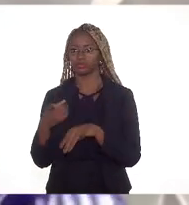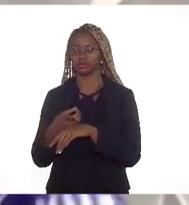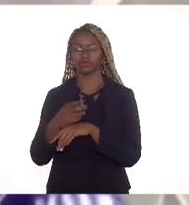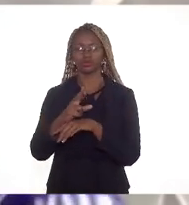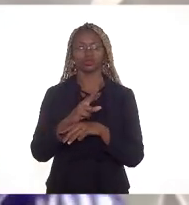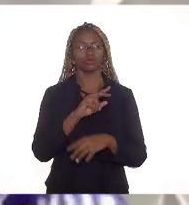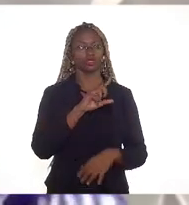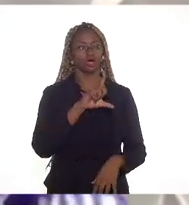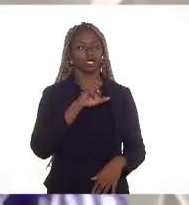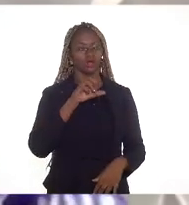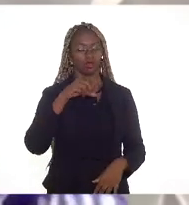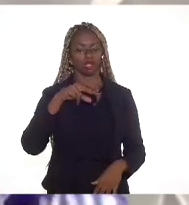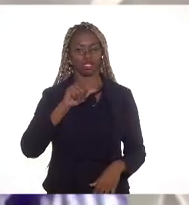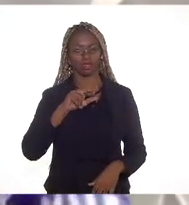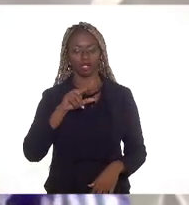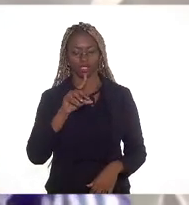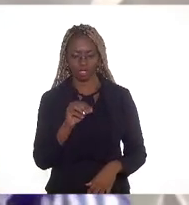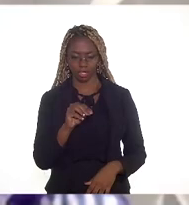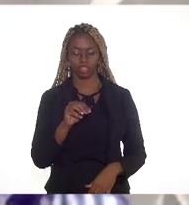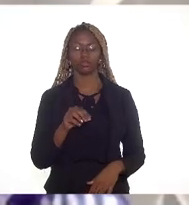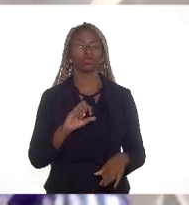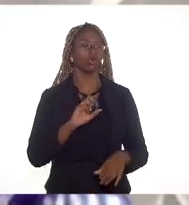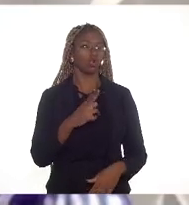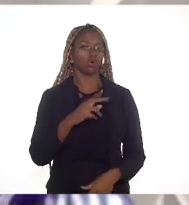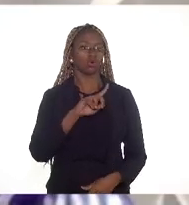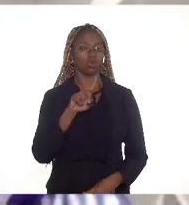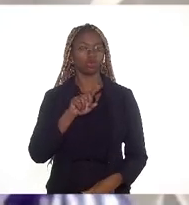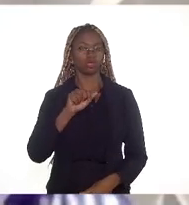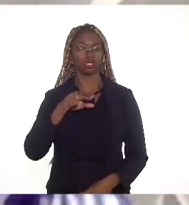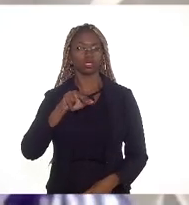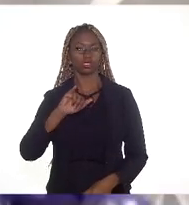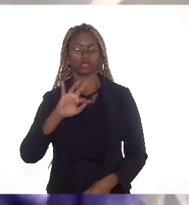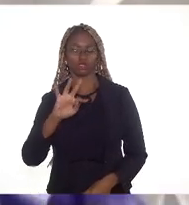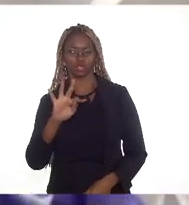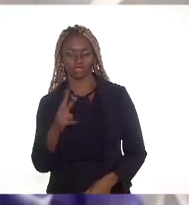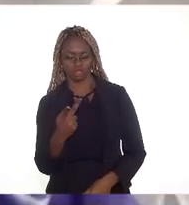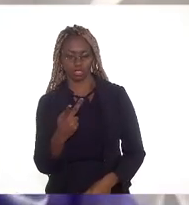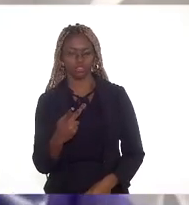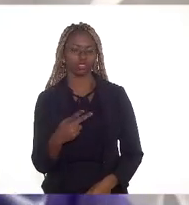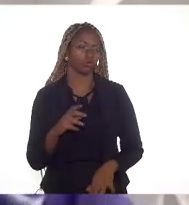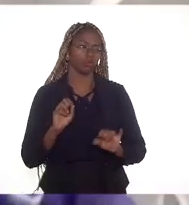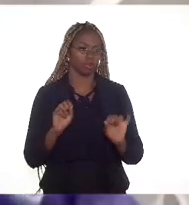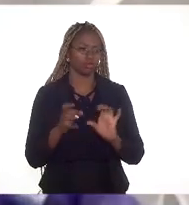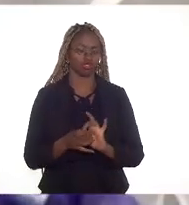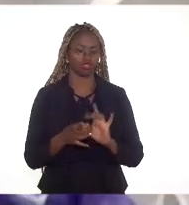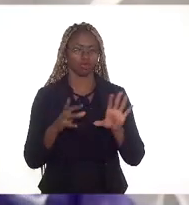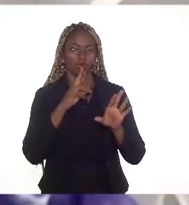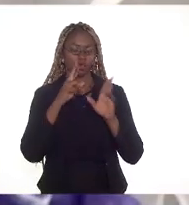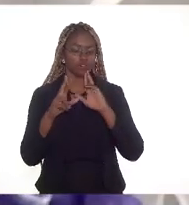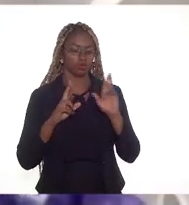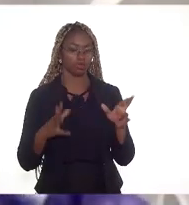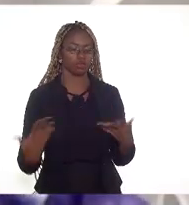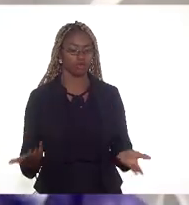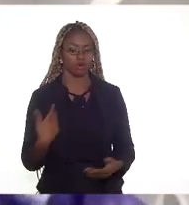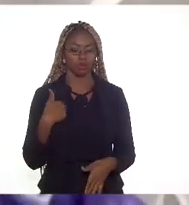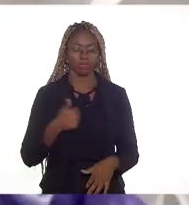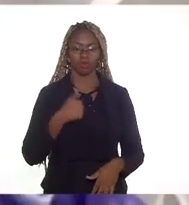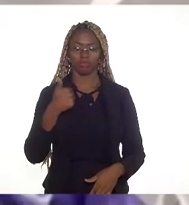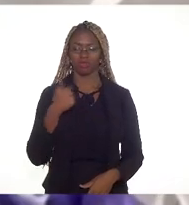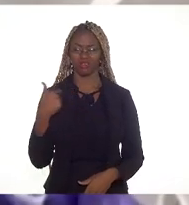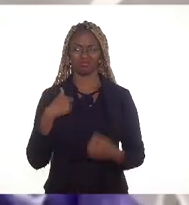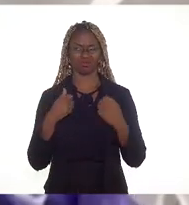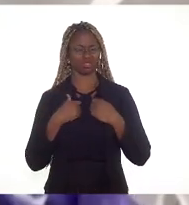doutor Leonardo Lobo para a sua reflexão e resposta. Primeiro, dizer que me causou